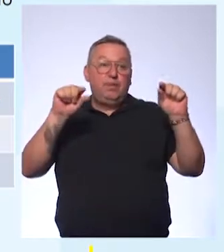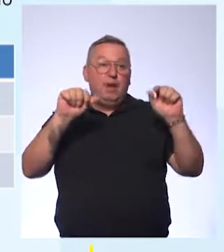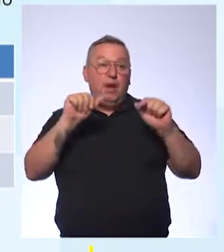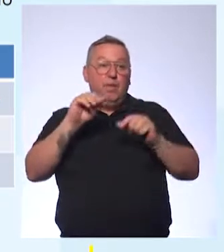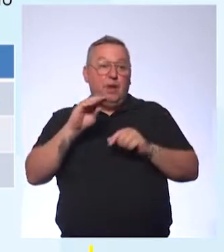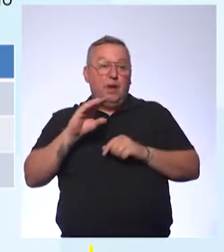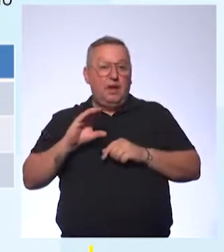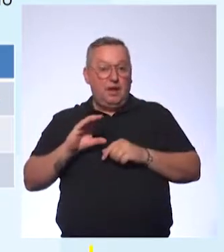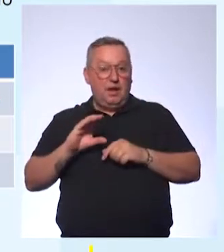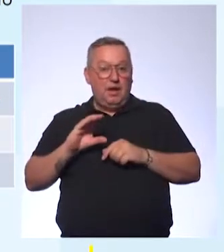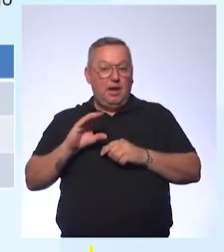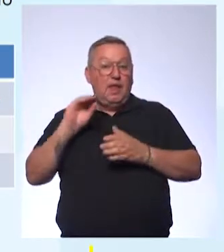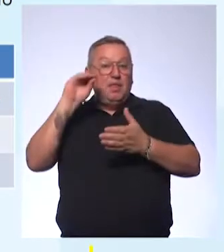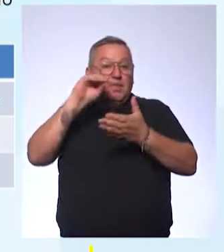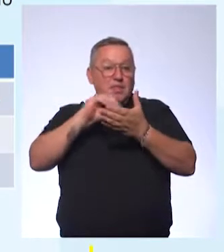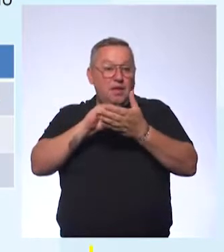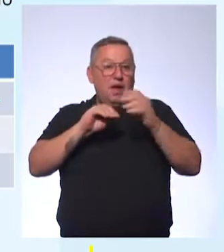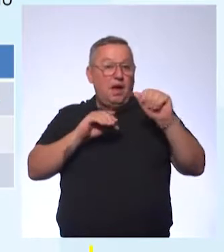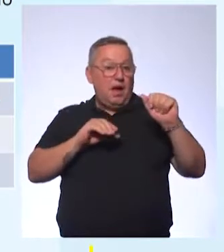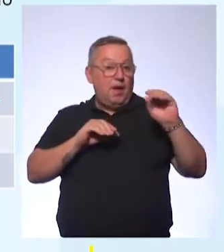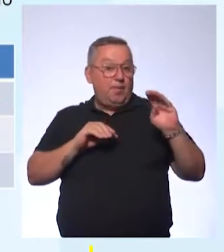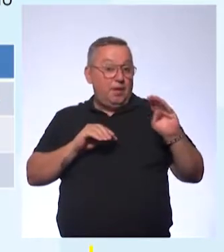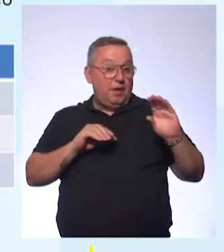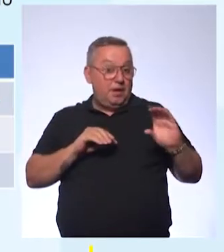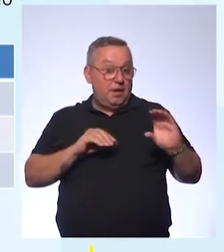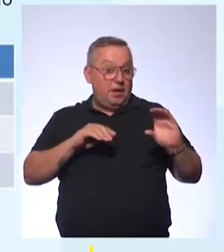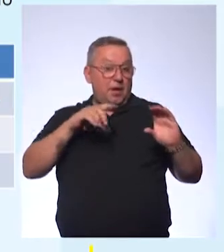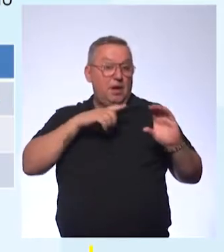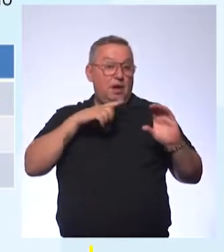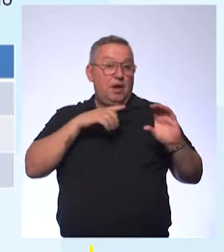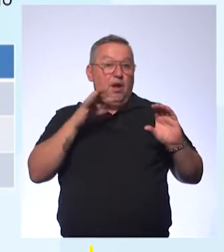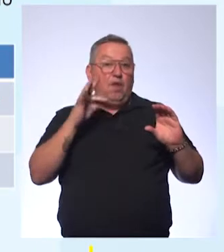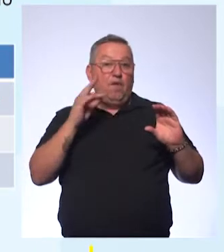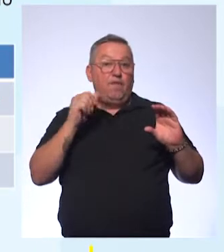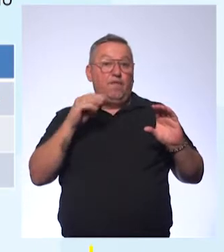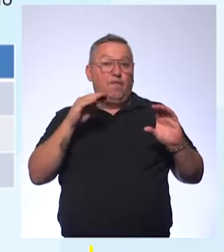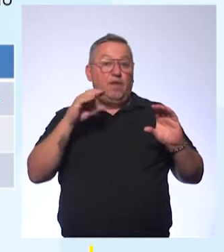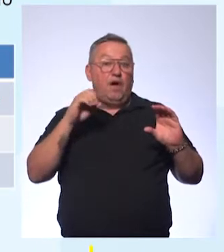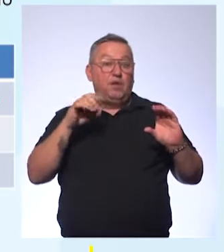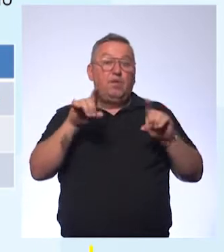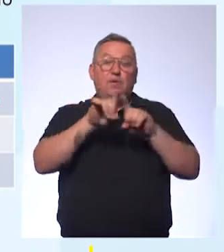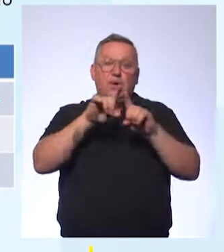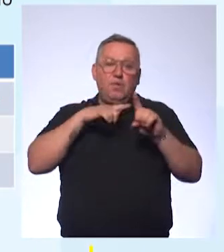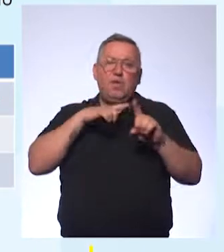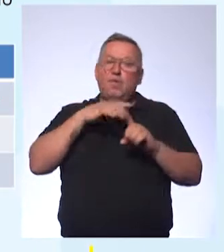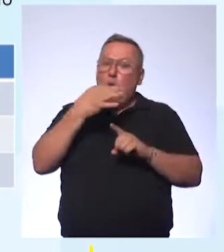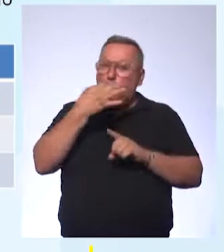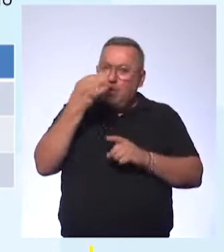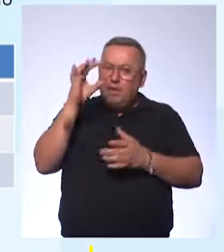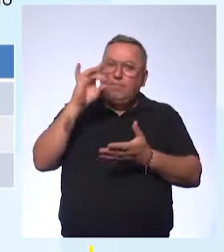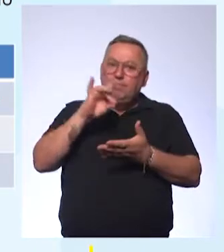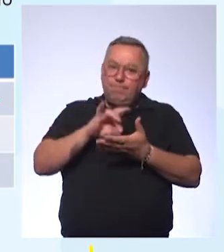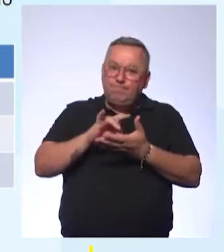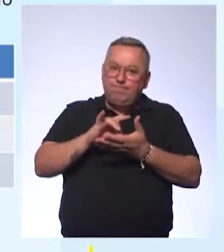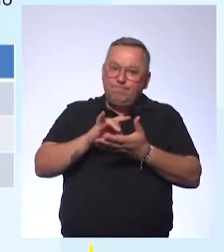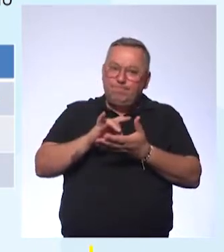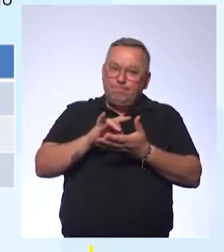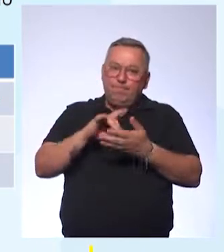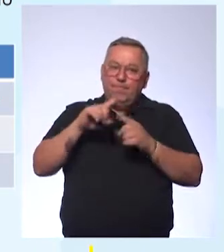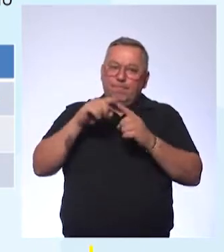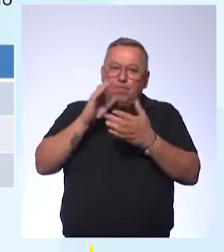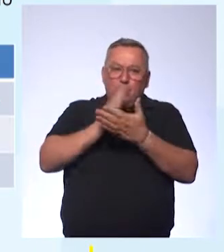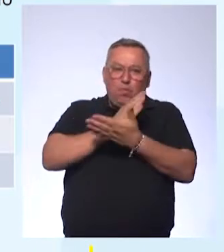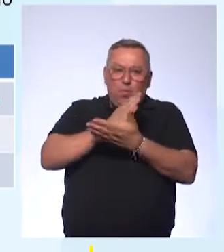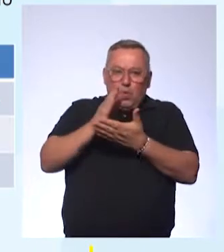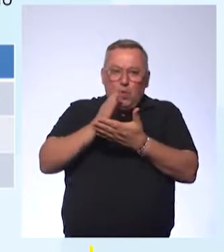B e C. Dentro dessa sentença, eu vou ter um fato e eu vou ter uma opinião, ok? Então, eu vou ter que dividir, igual